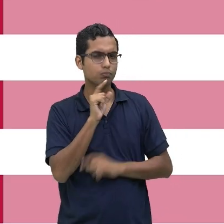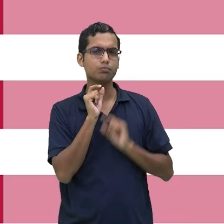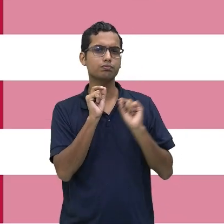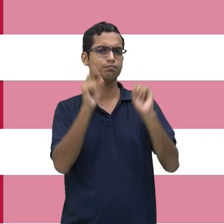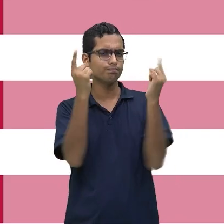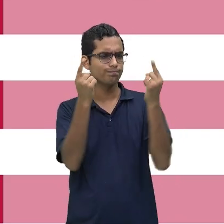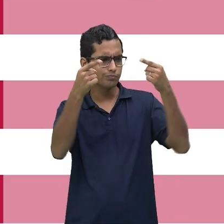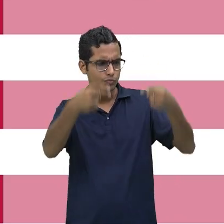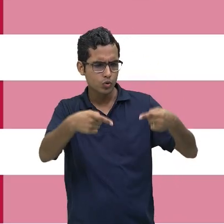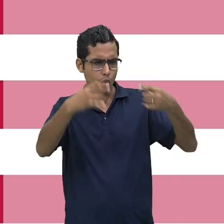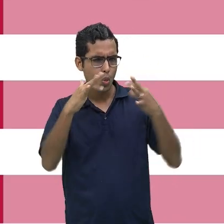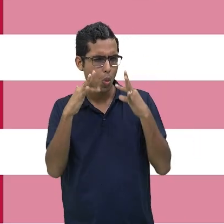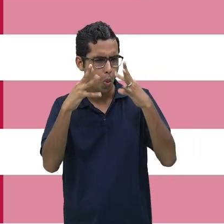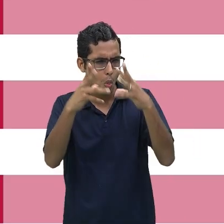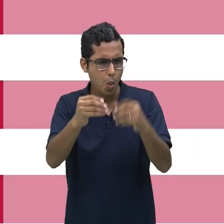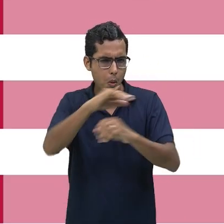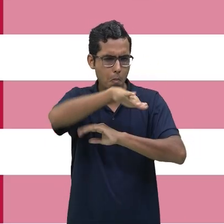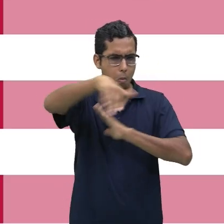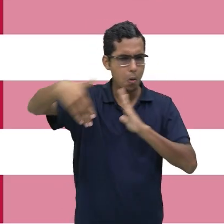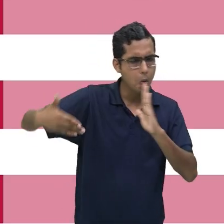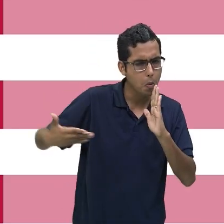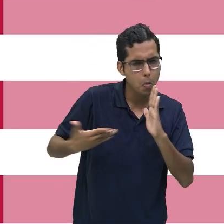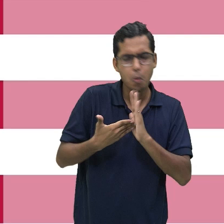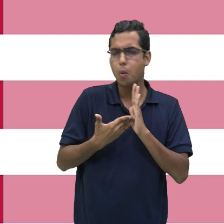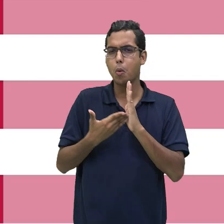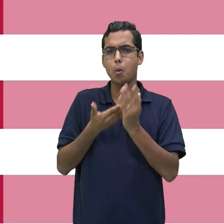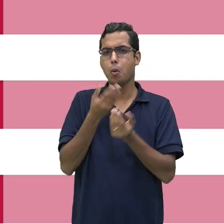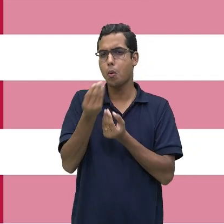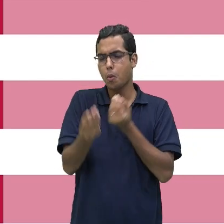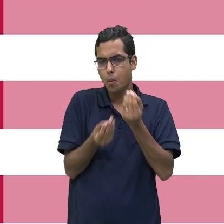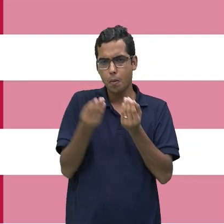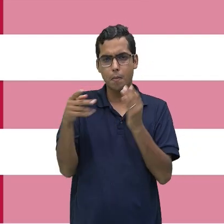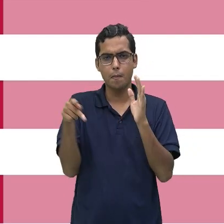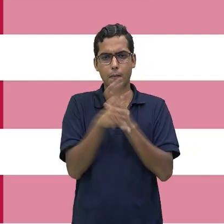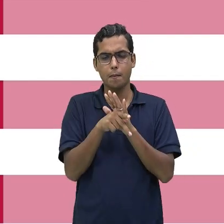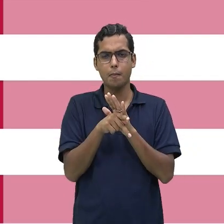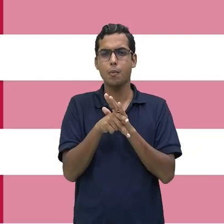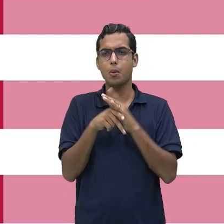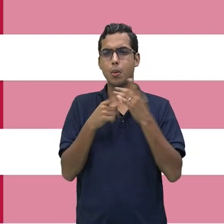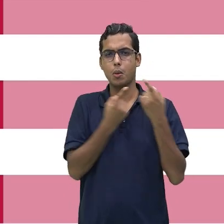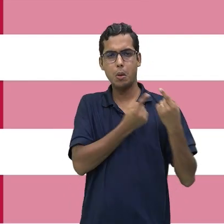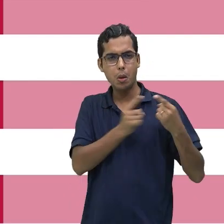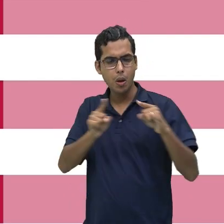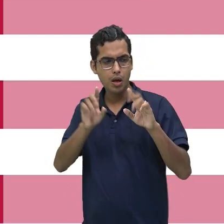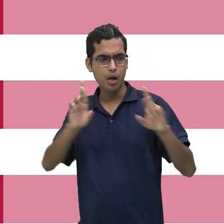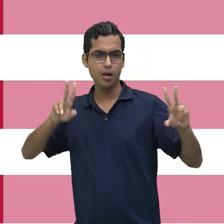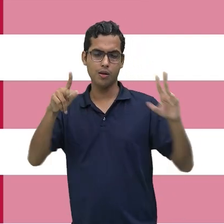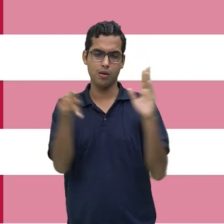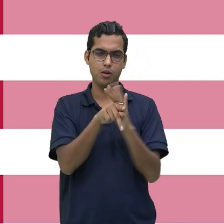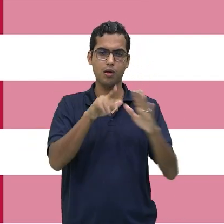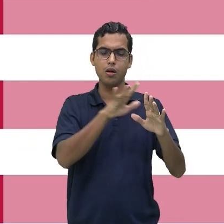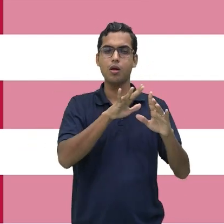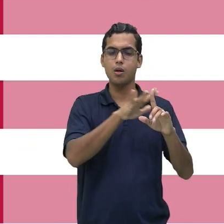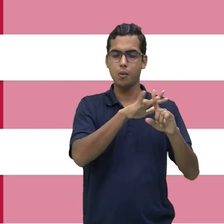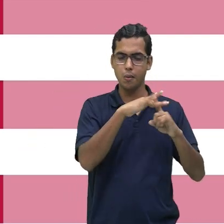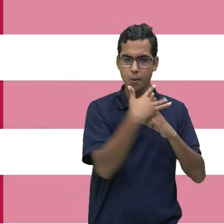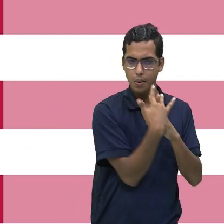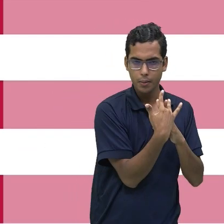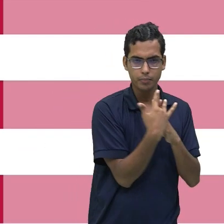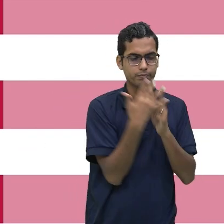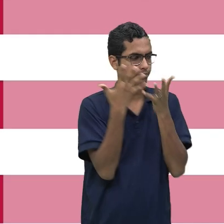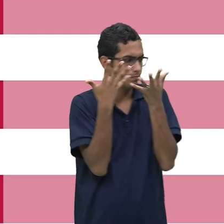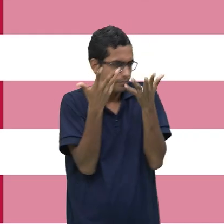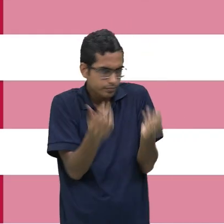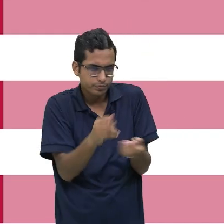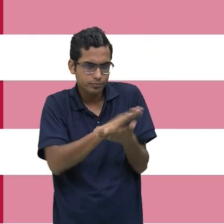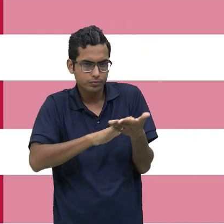fazendo que tudo fosse ali adverso à União Soviética. Então, acabou